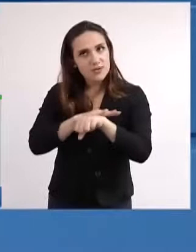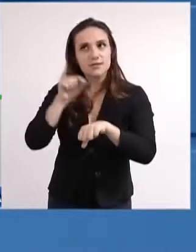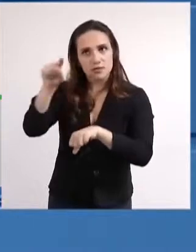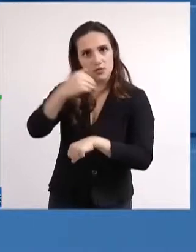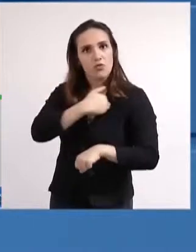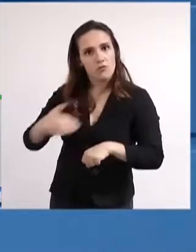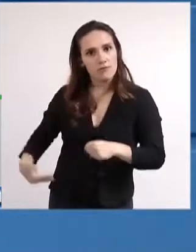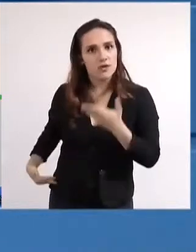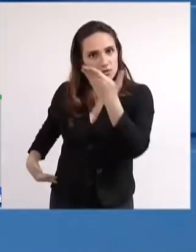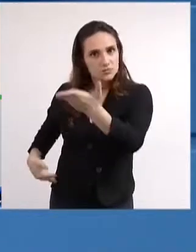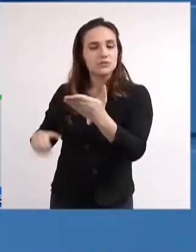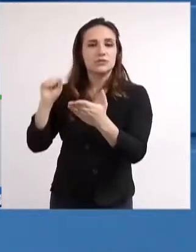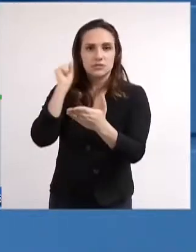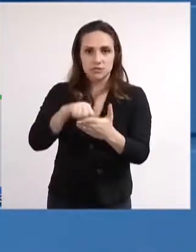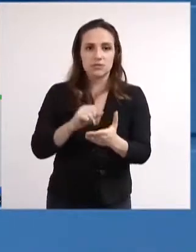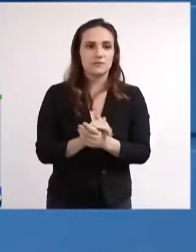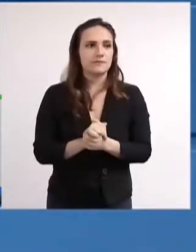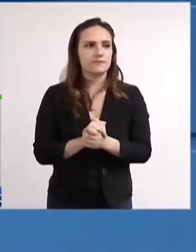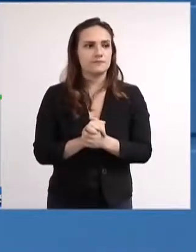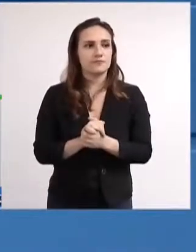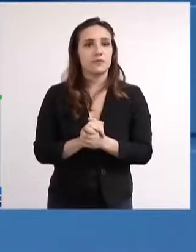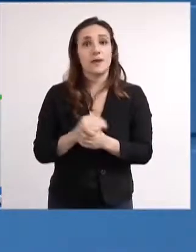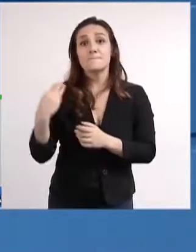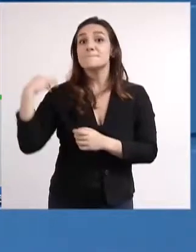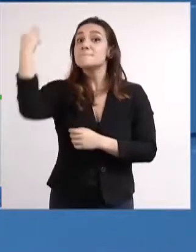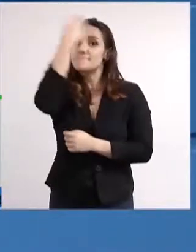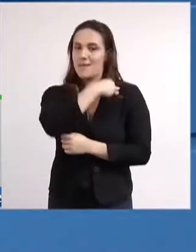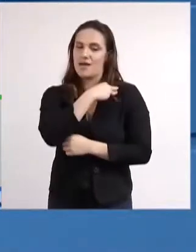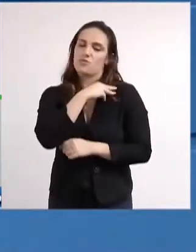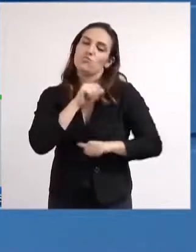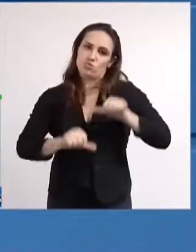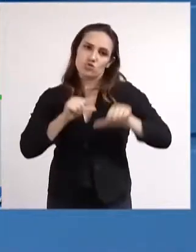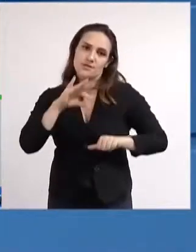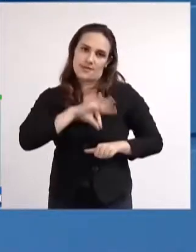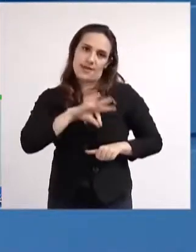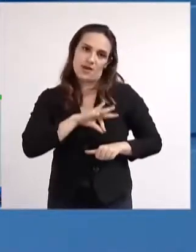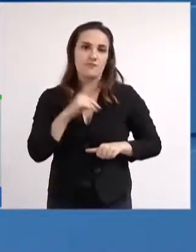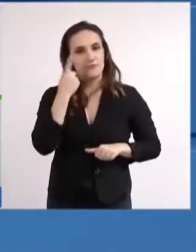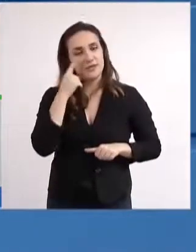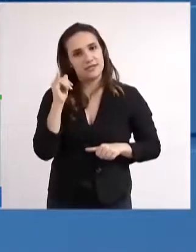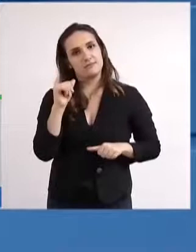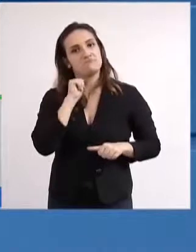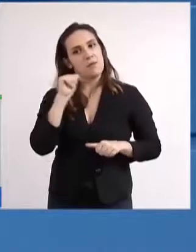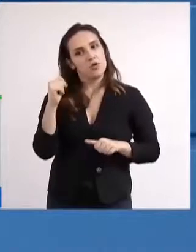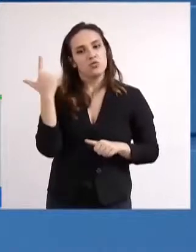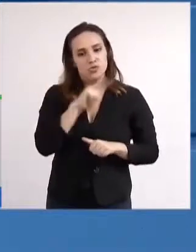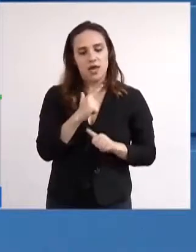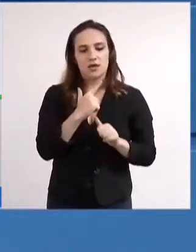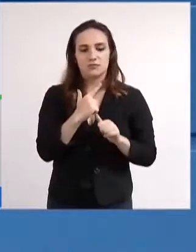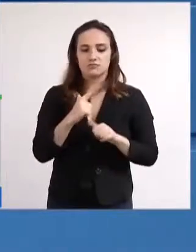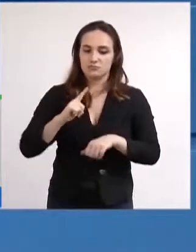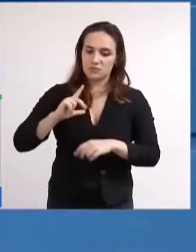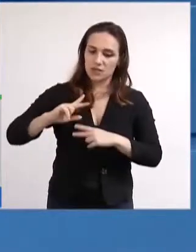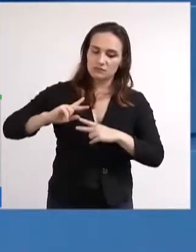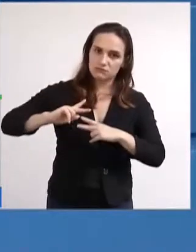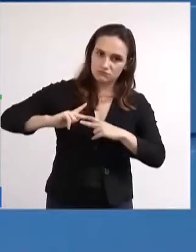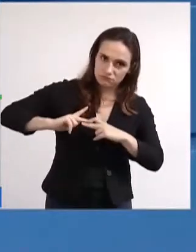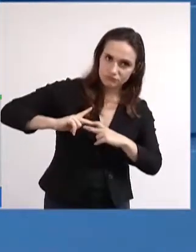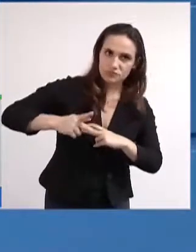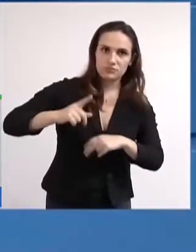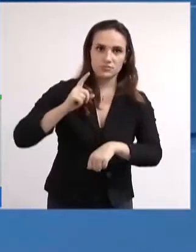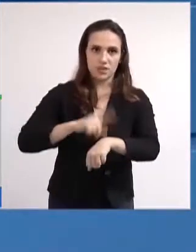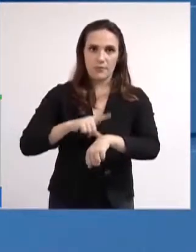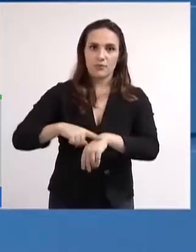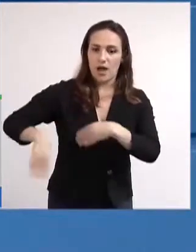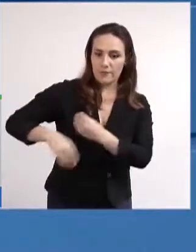governo, para que nós possamos, maio é a data base, não é? Quem sabe em abril termos essa prorrogação. Evidente que o governo ainda